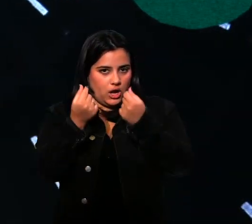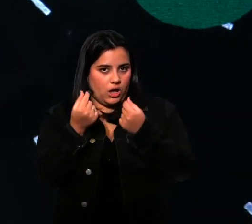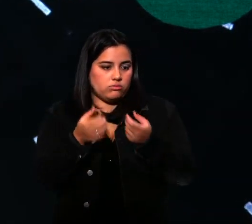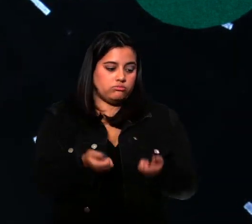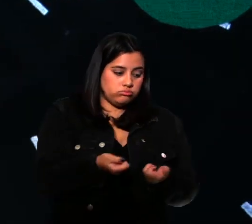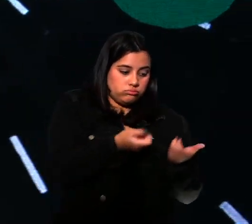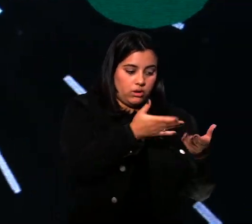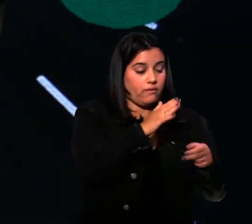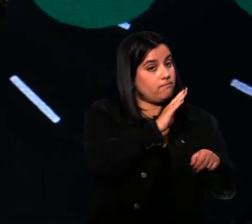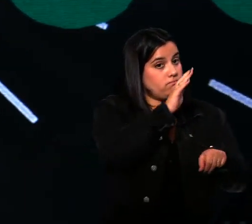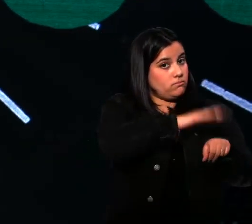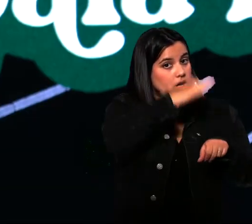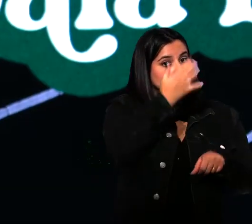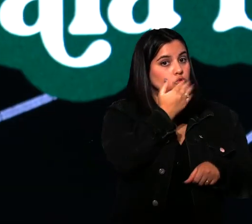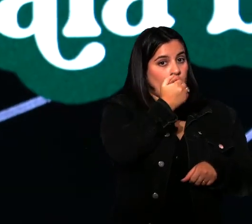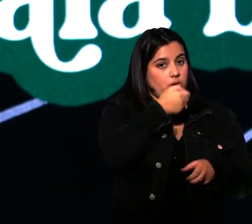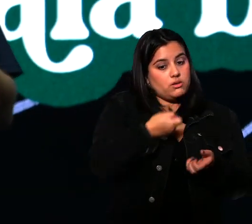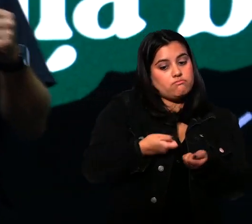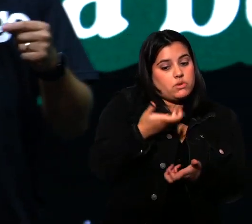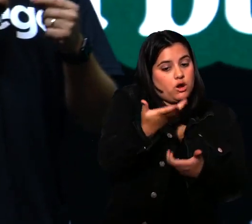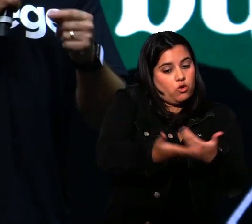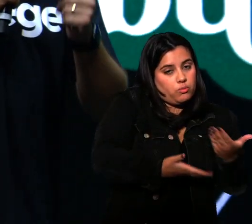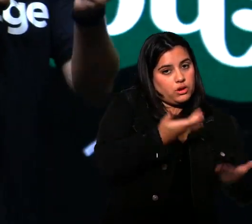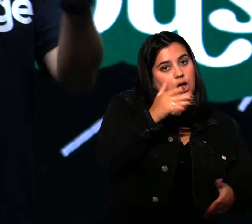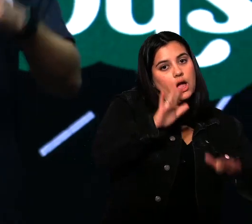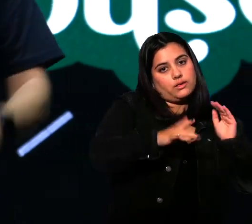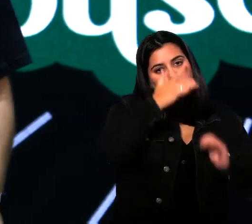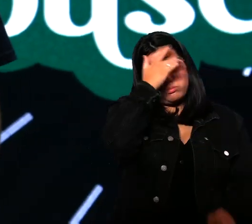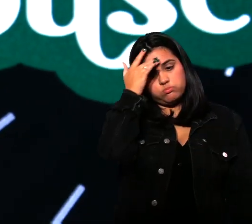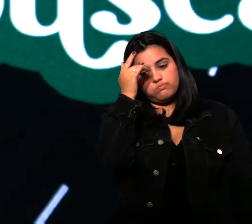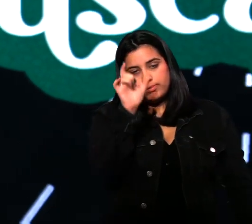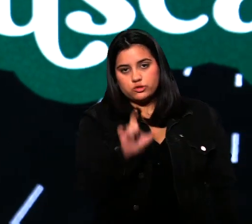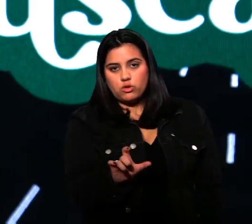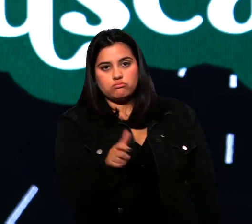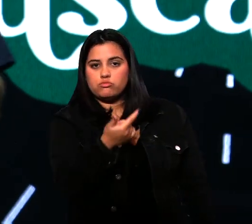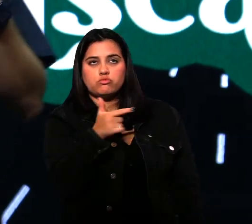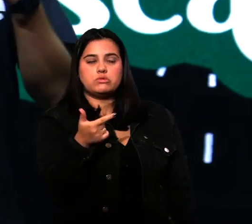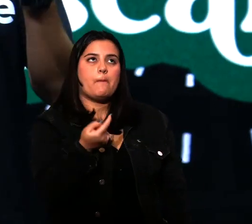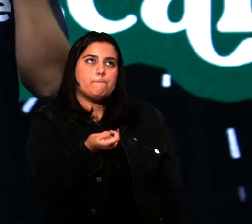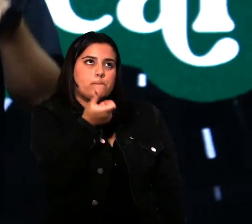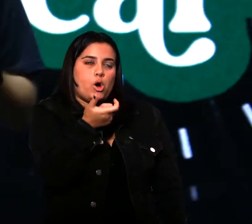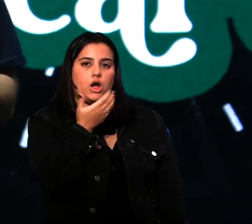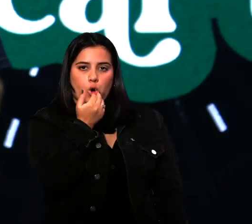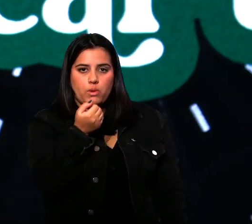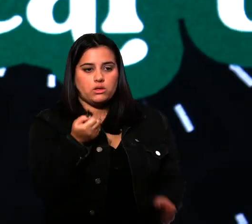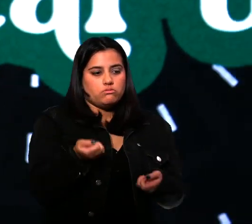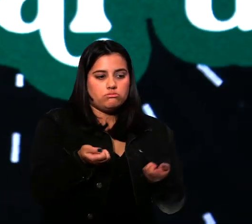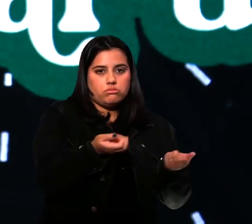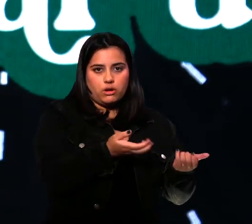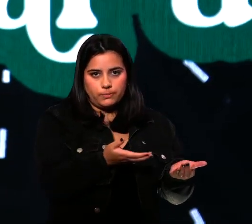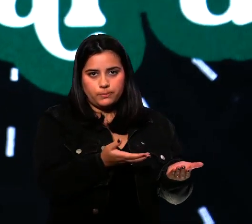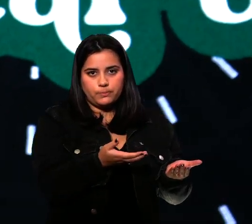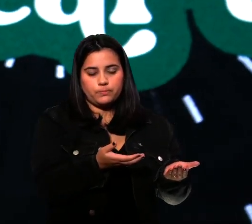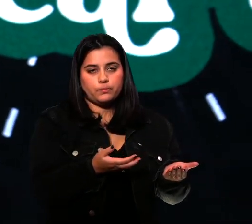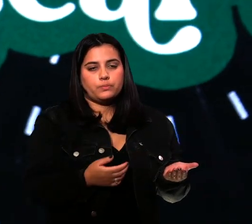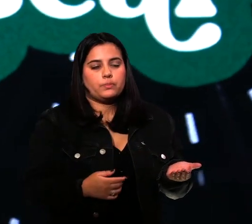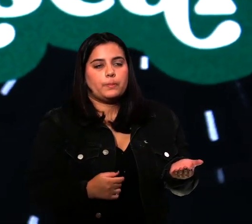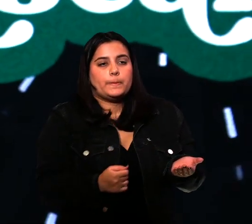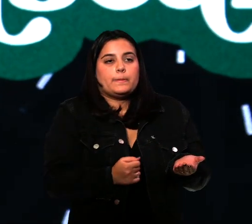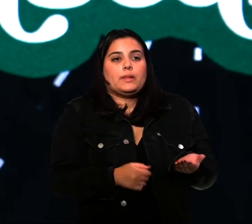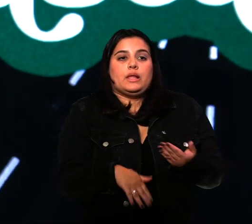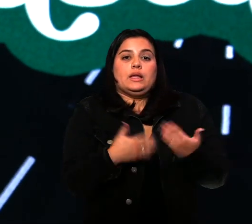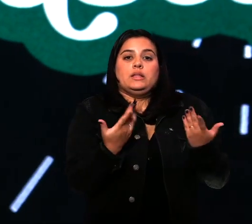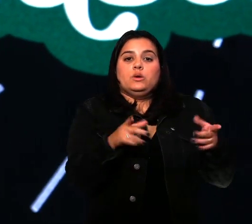comida para compartilhar com aquelas que não tinham tanta condição assim. E alguns relatos históricos vão dizer que aquela era a